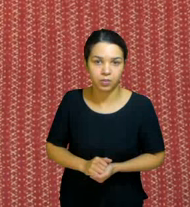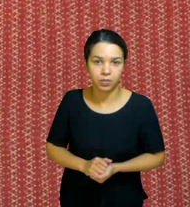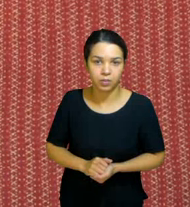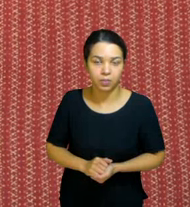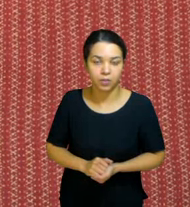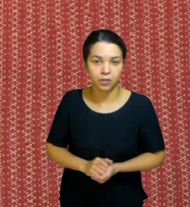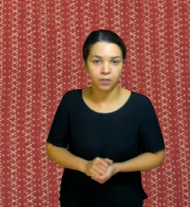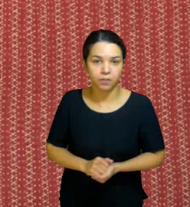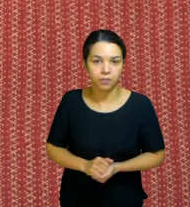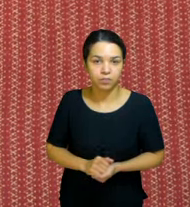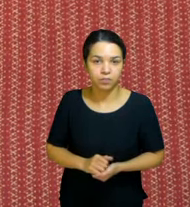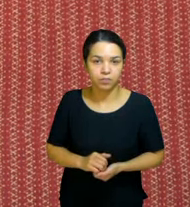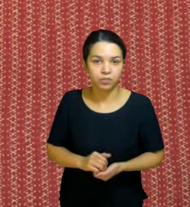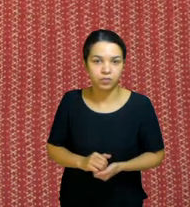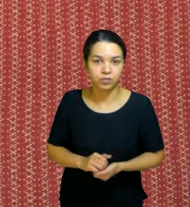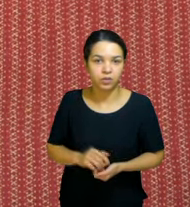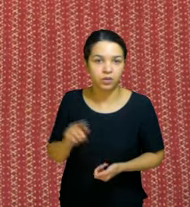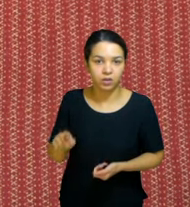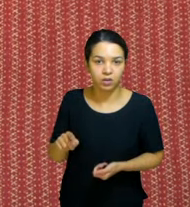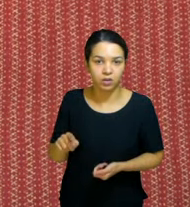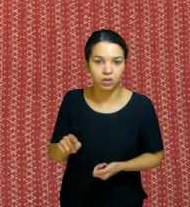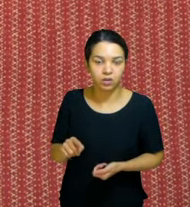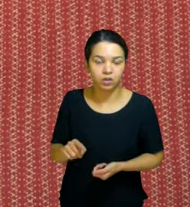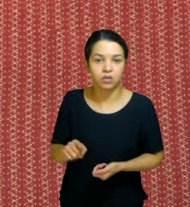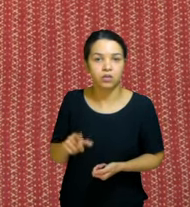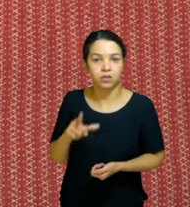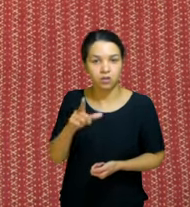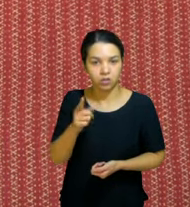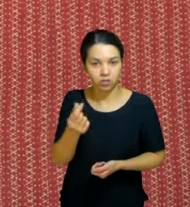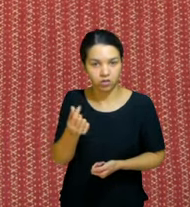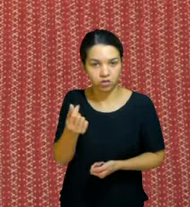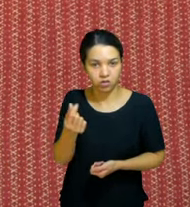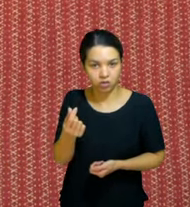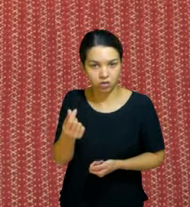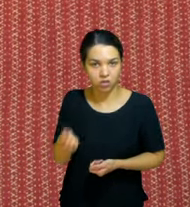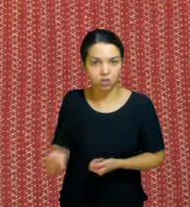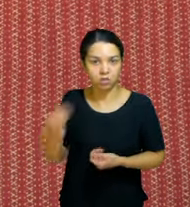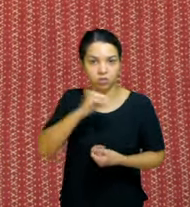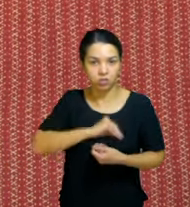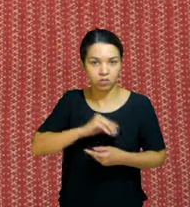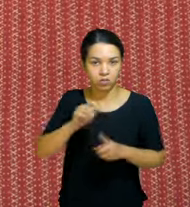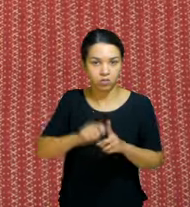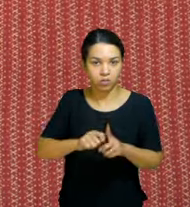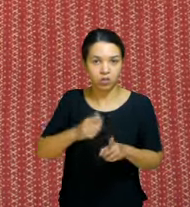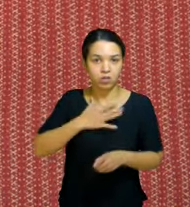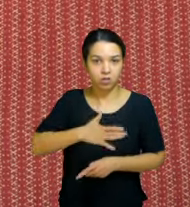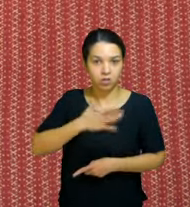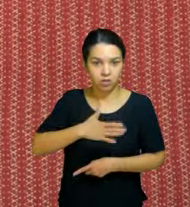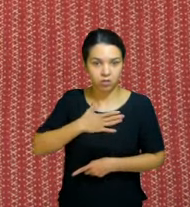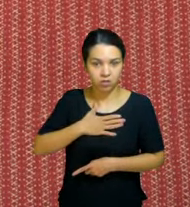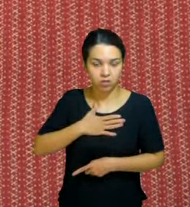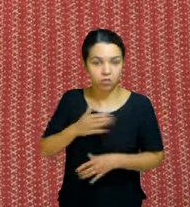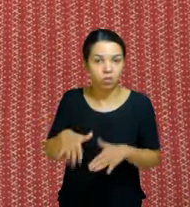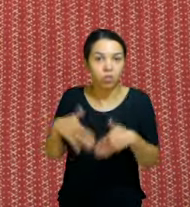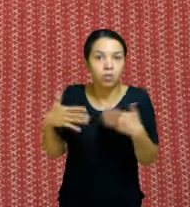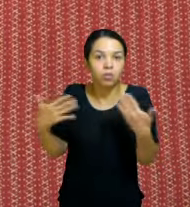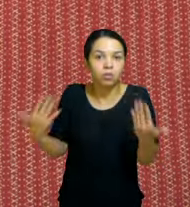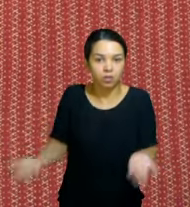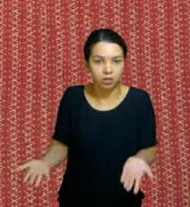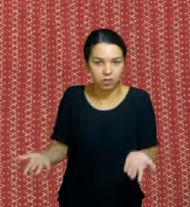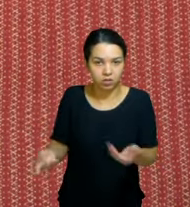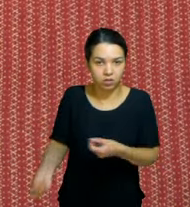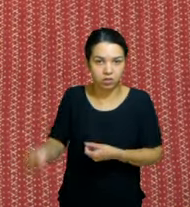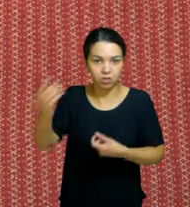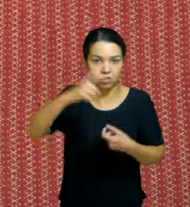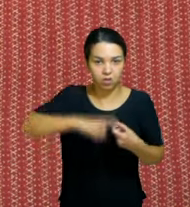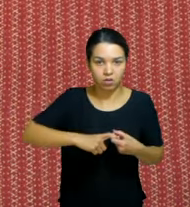Certo? Ele, não ter, ele teria esse reembolso agosto. Agosto de Deus, porque sabe quando que vai ter o retorno